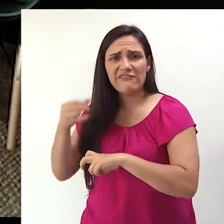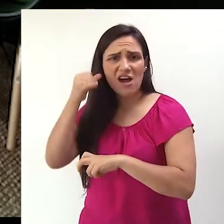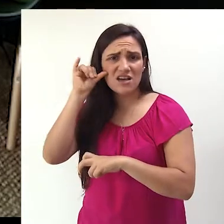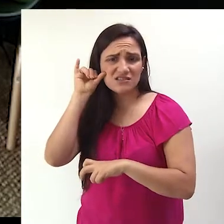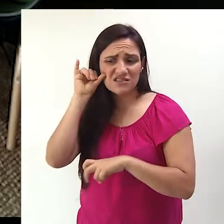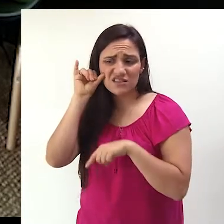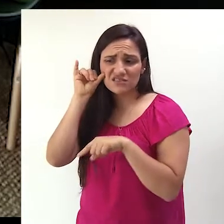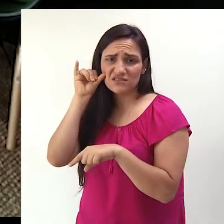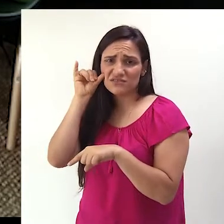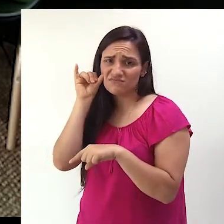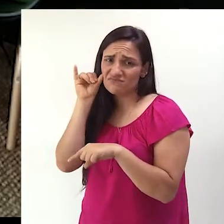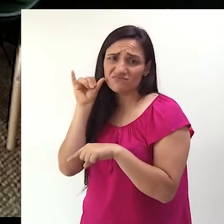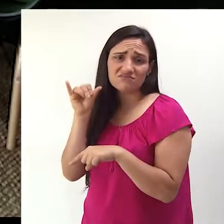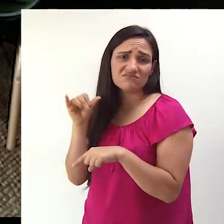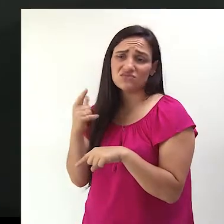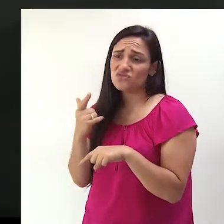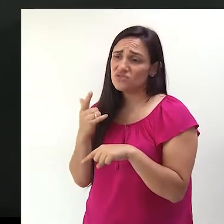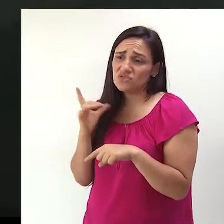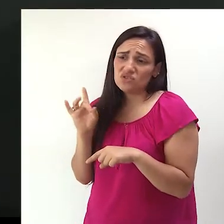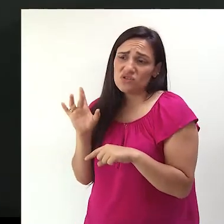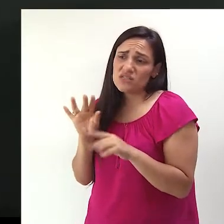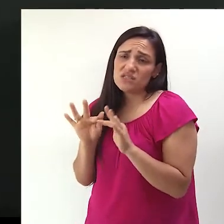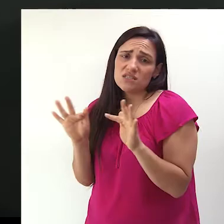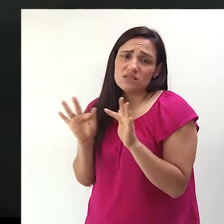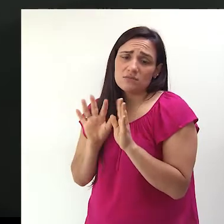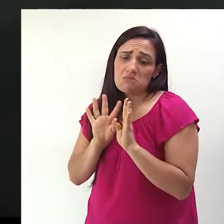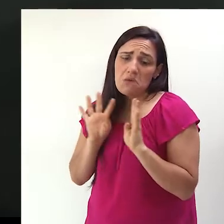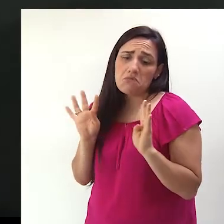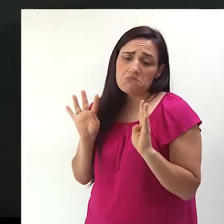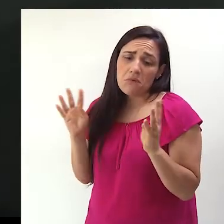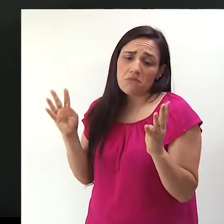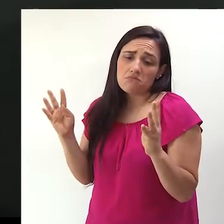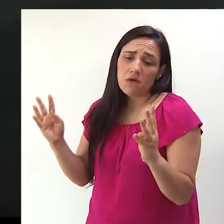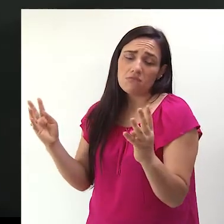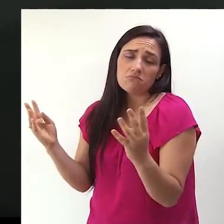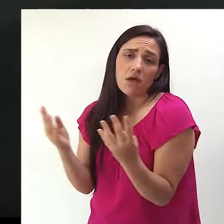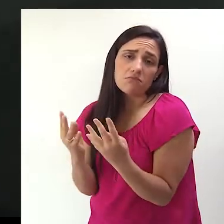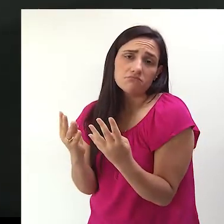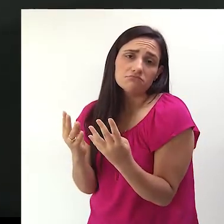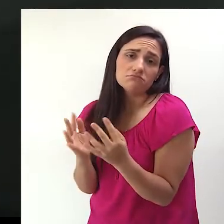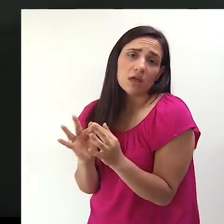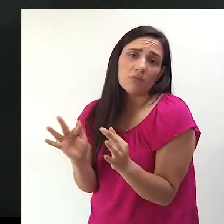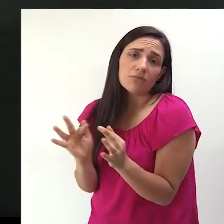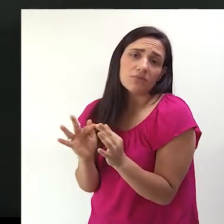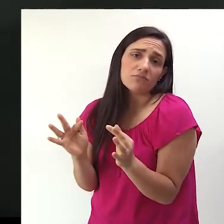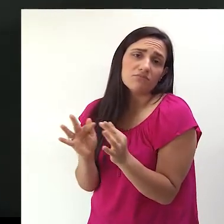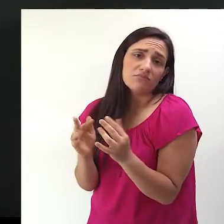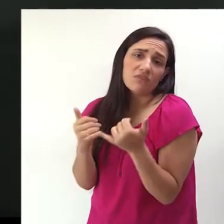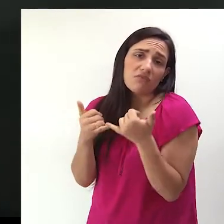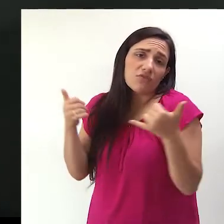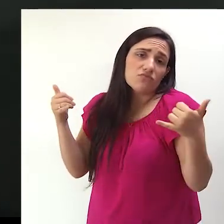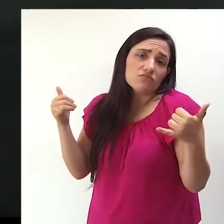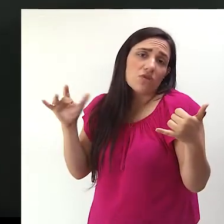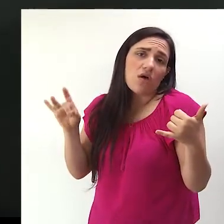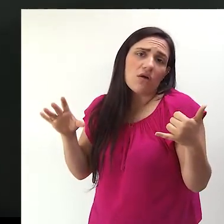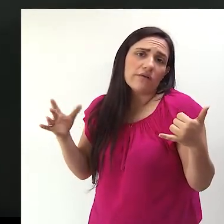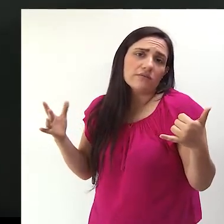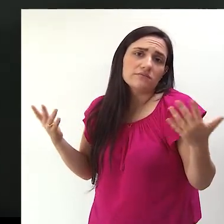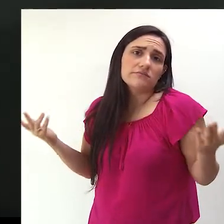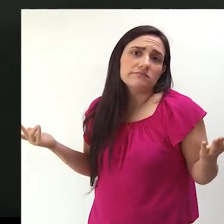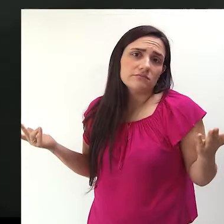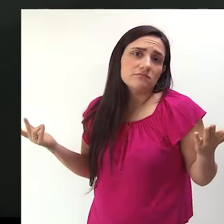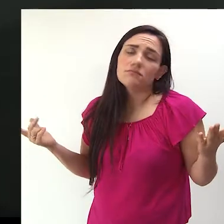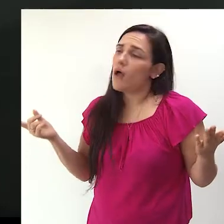segurança daquele patrimônio que ele tem lá, né? E não somente depois do fato ter ocorrido, a gente tentar o que a gente